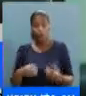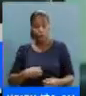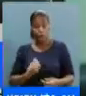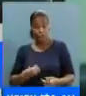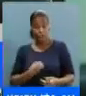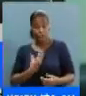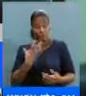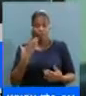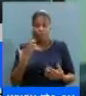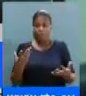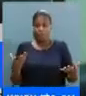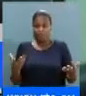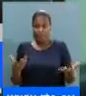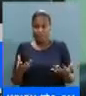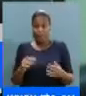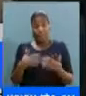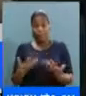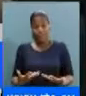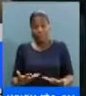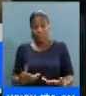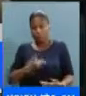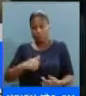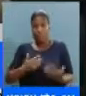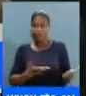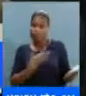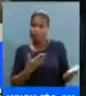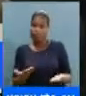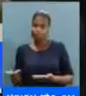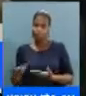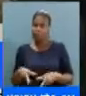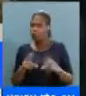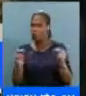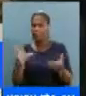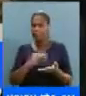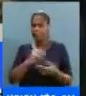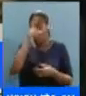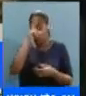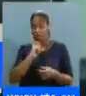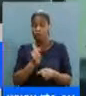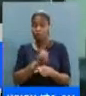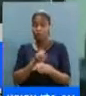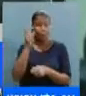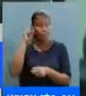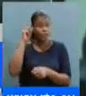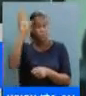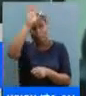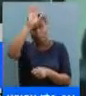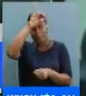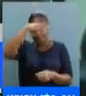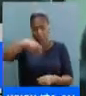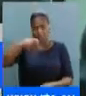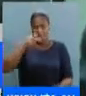almejado, o presente que agora nos acolhe. Nunca é demais recordar o papel fundamental do Papa Paulo